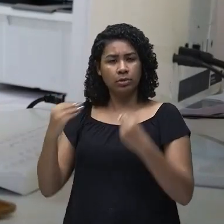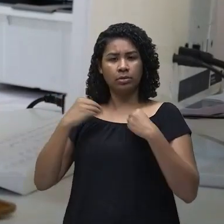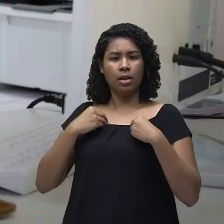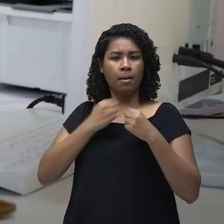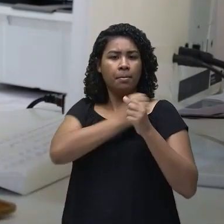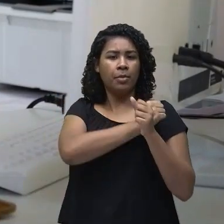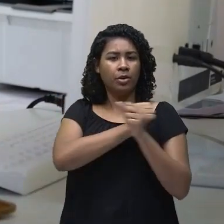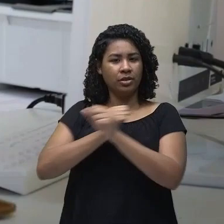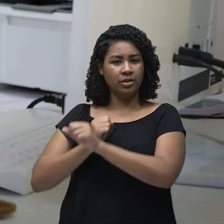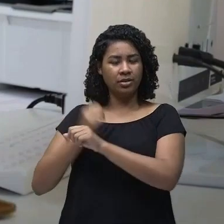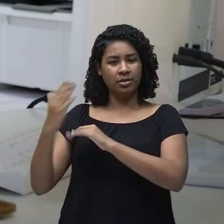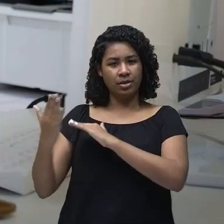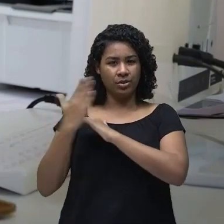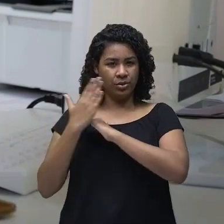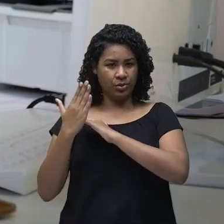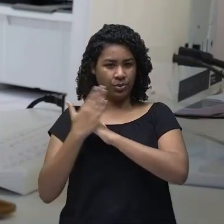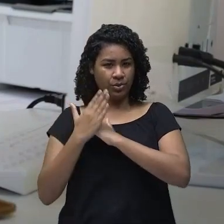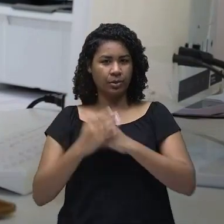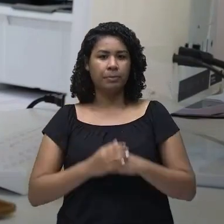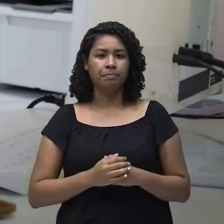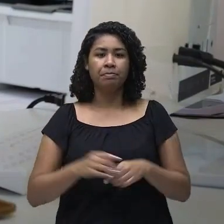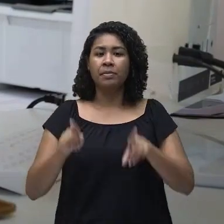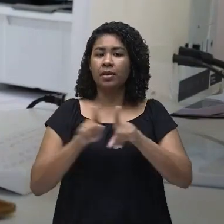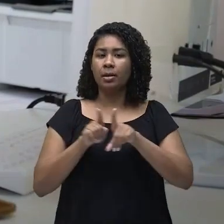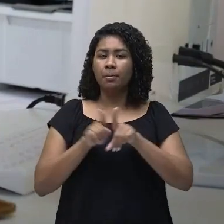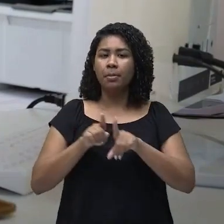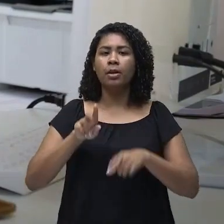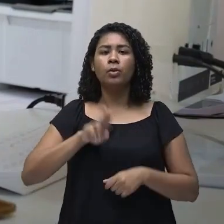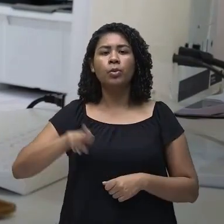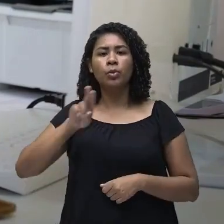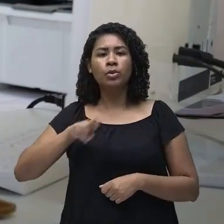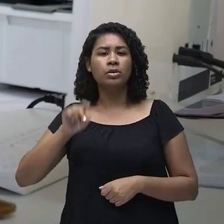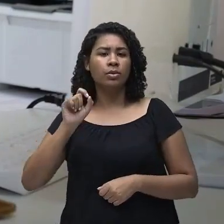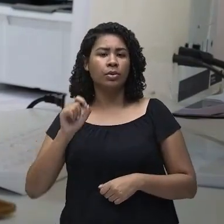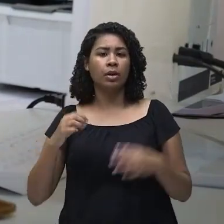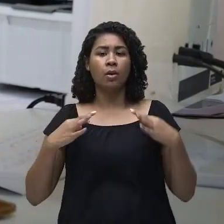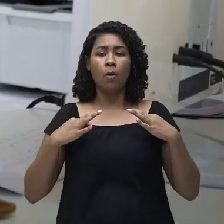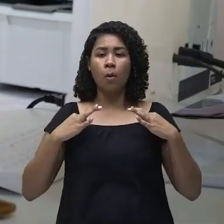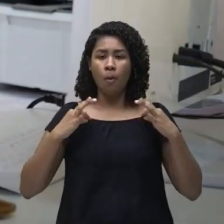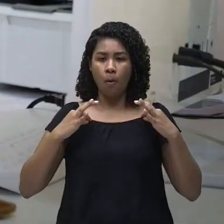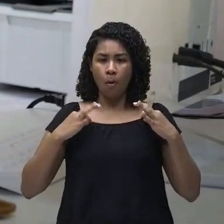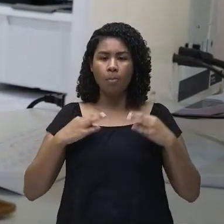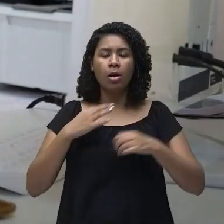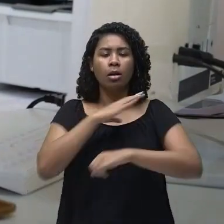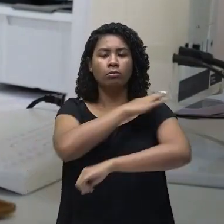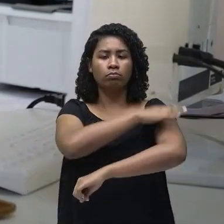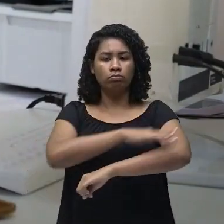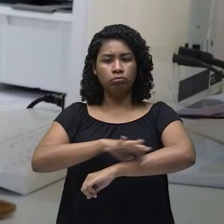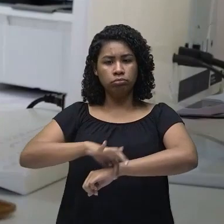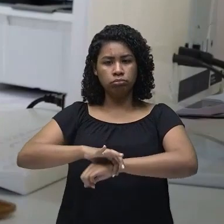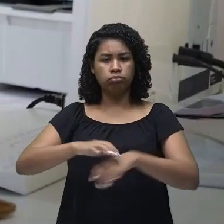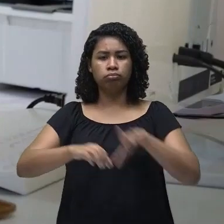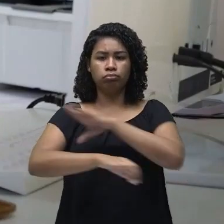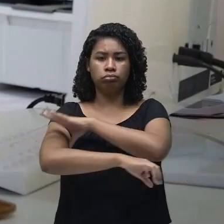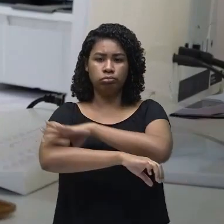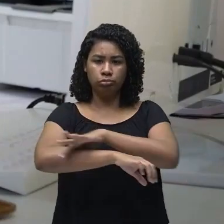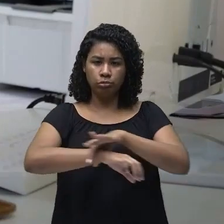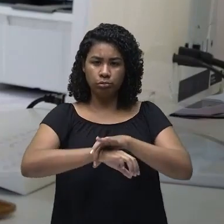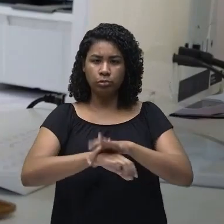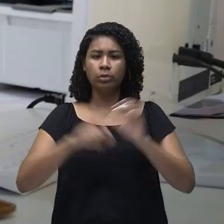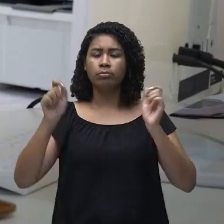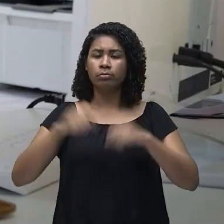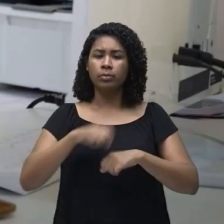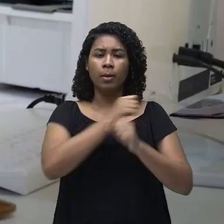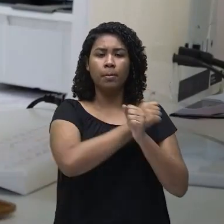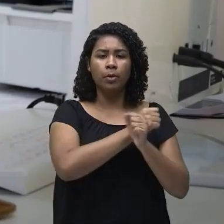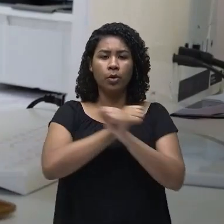nessa prevenção. Além do filtro solar, o uso de roupas também mais fechadas faz uma proteção física,